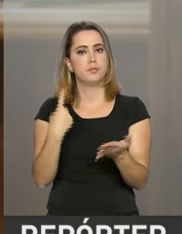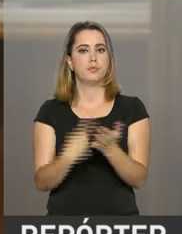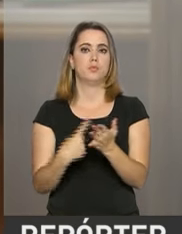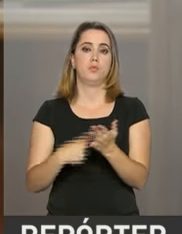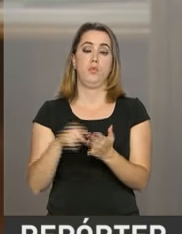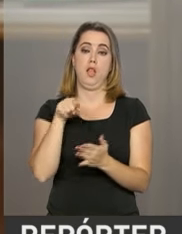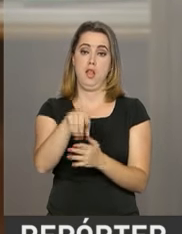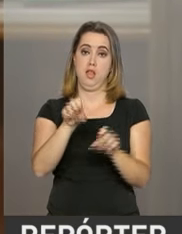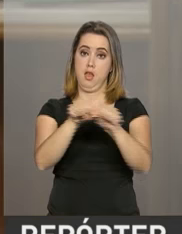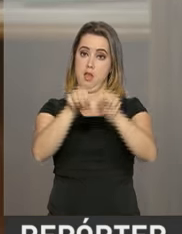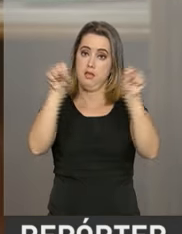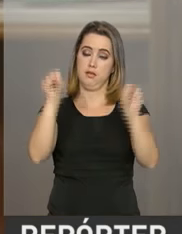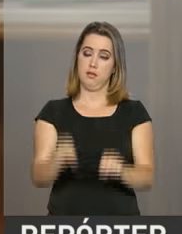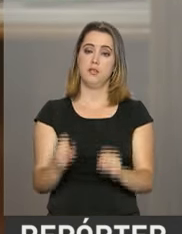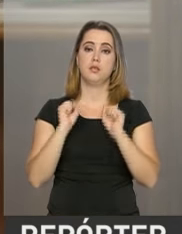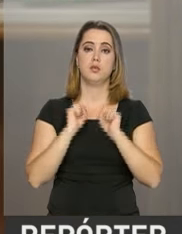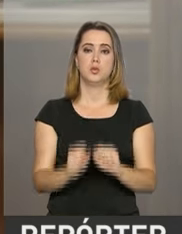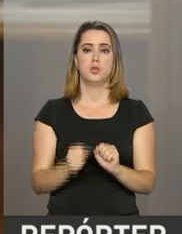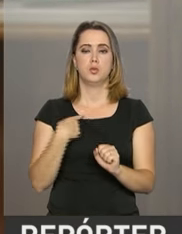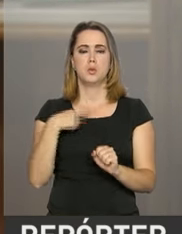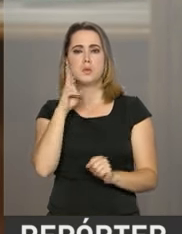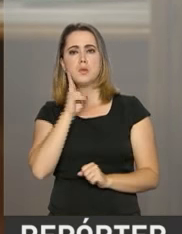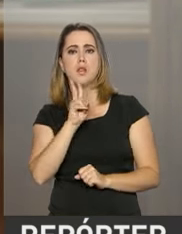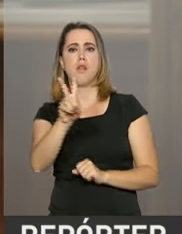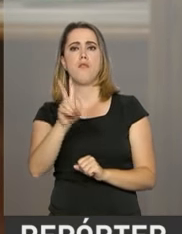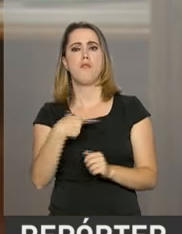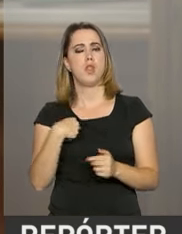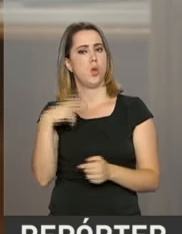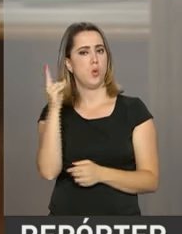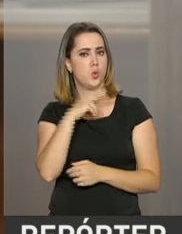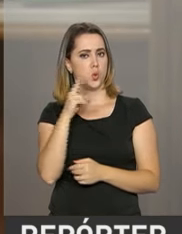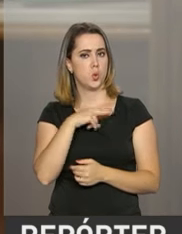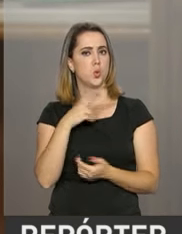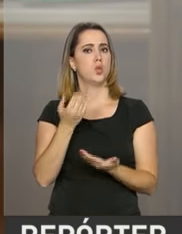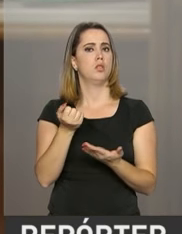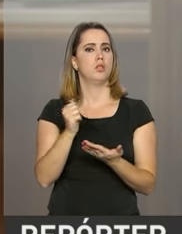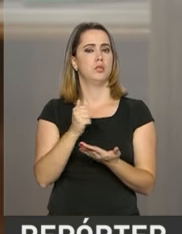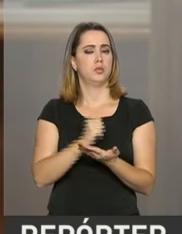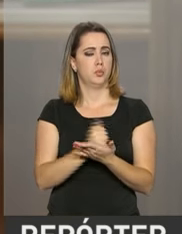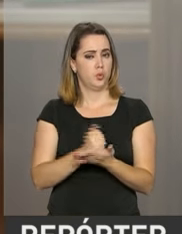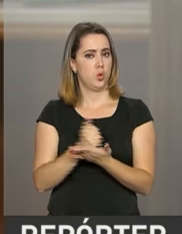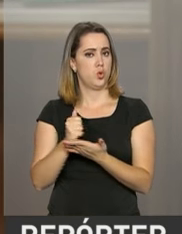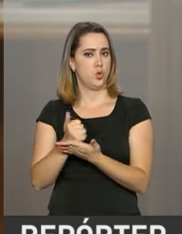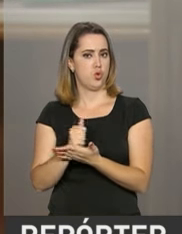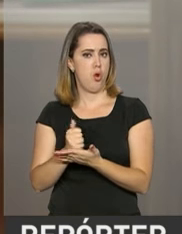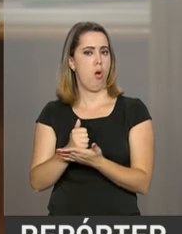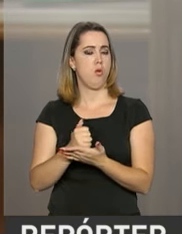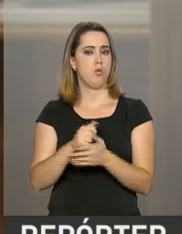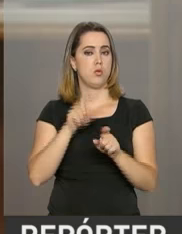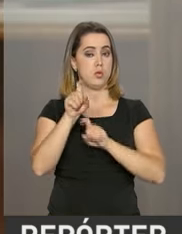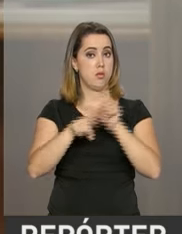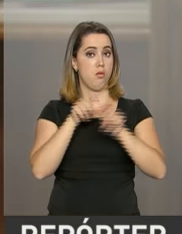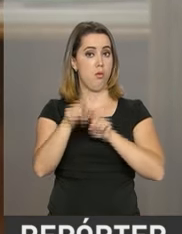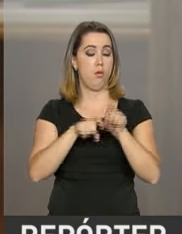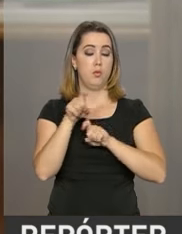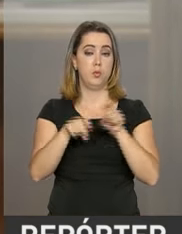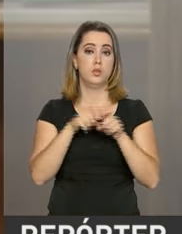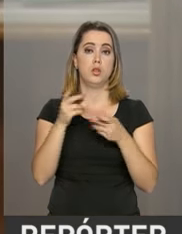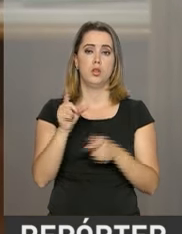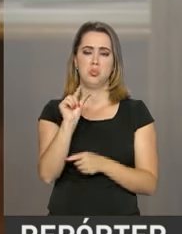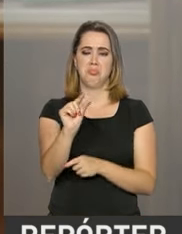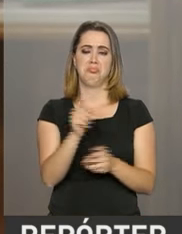e esse sistema permite uma classificação ágil de jogos virtuais em poucos minutos o